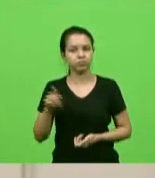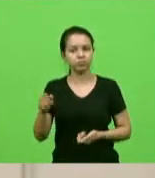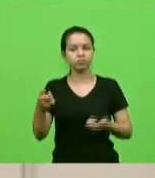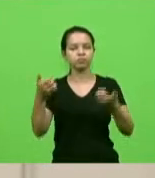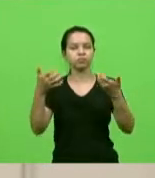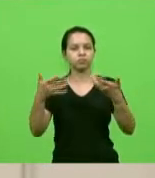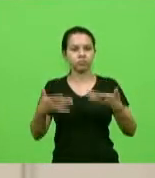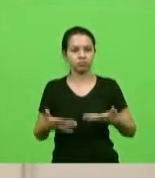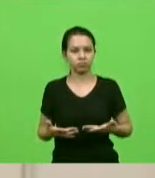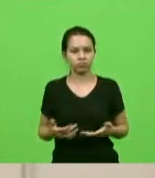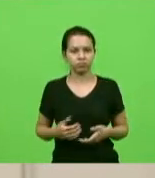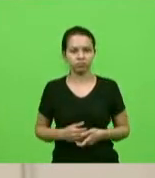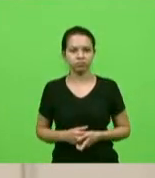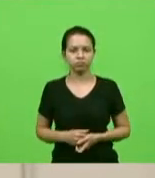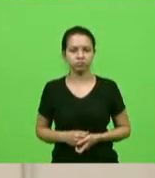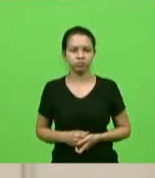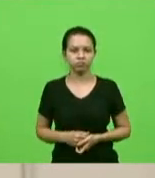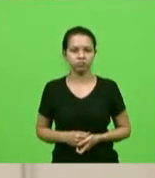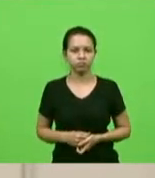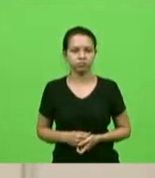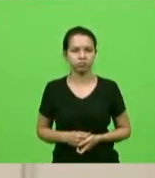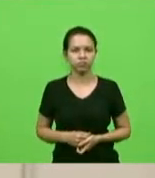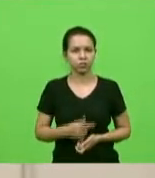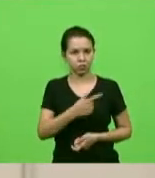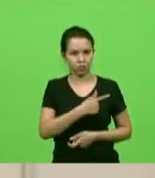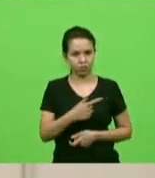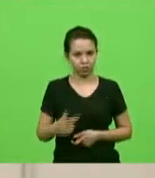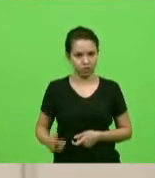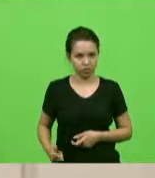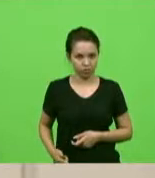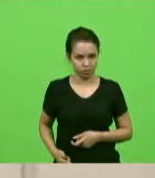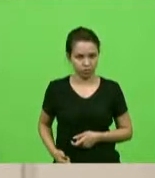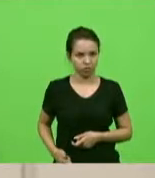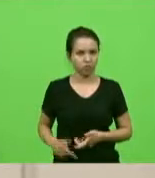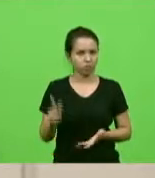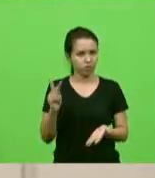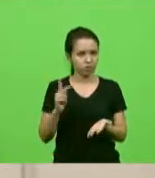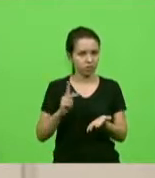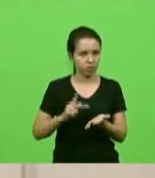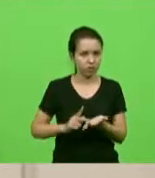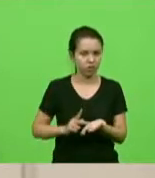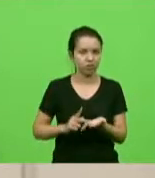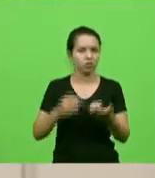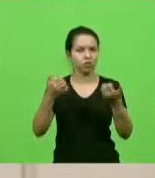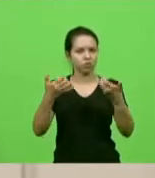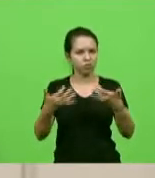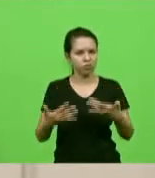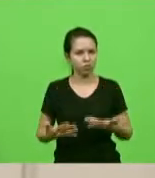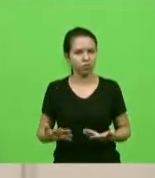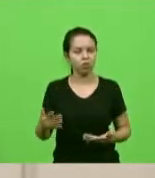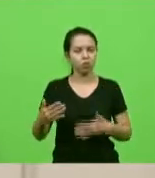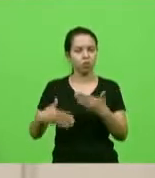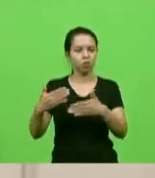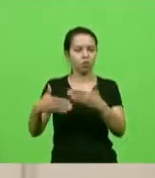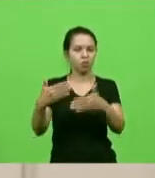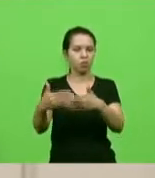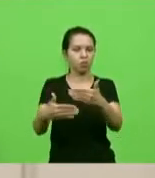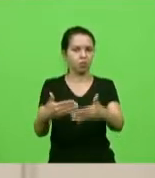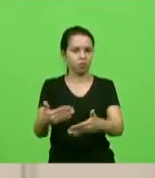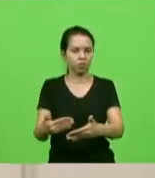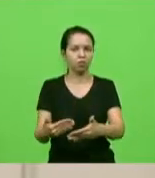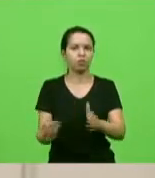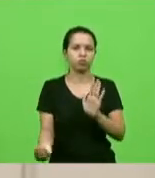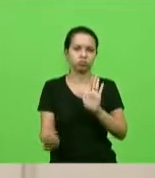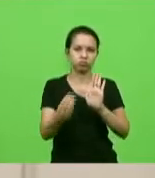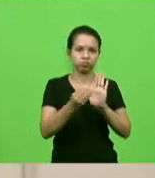disse, de forma que o governador, de fato, formalizou, dias depois, por meio de ofício,